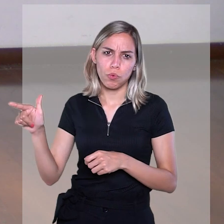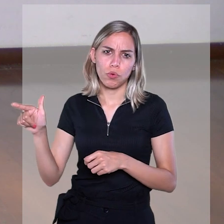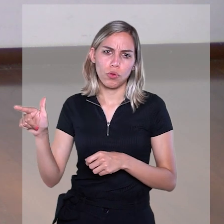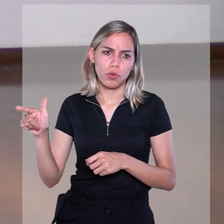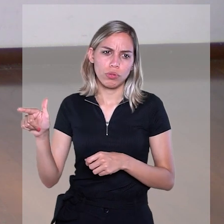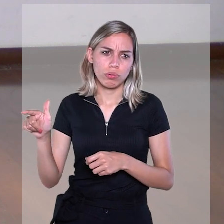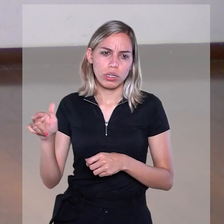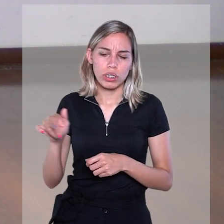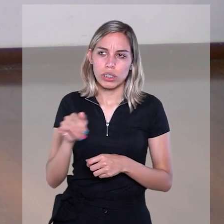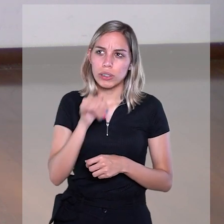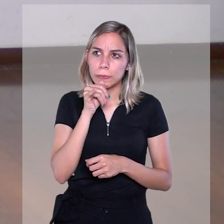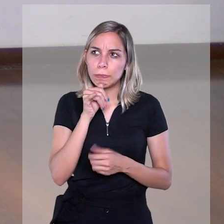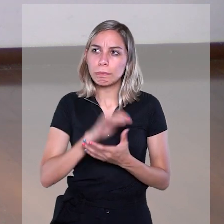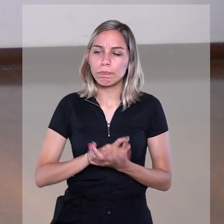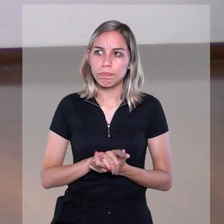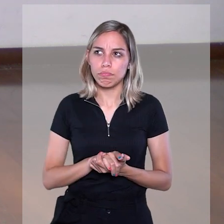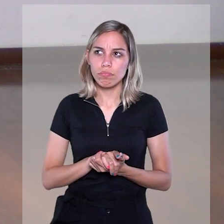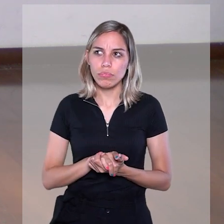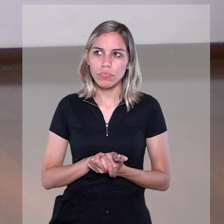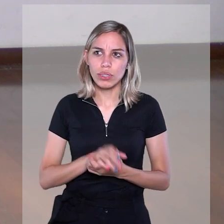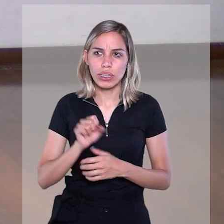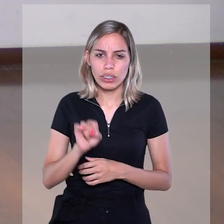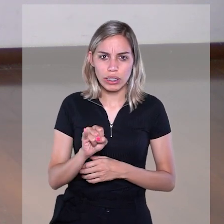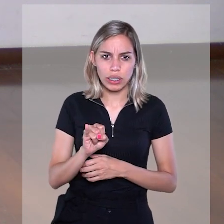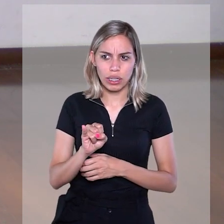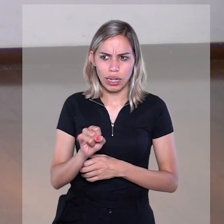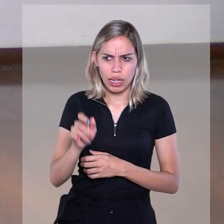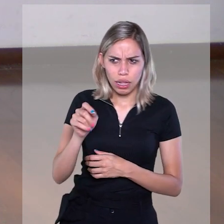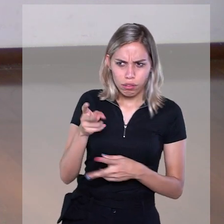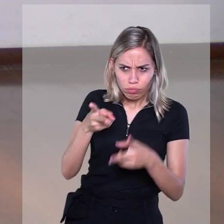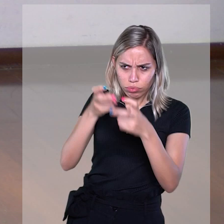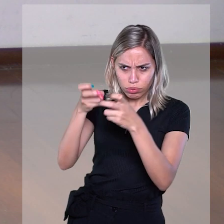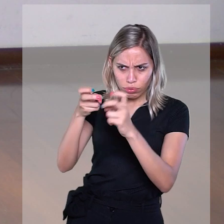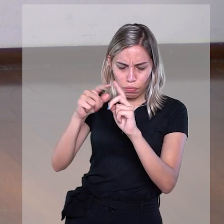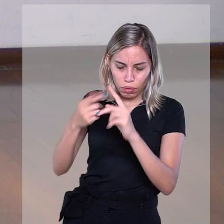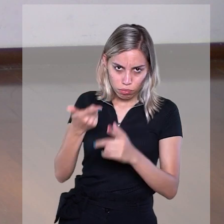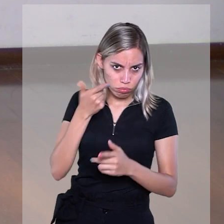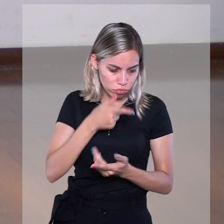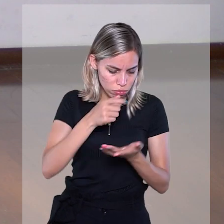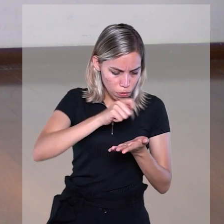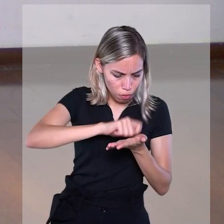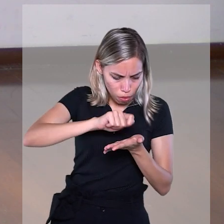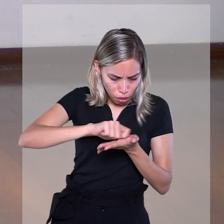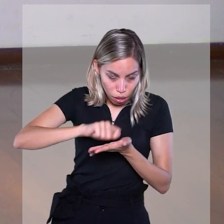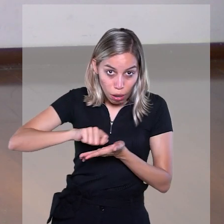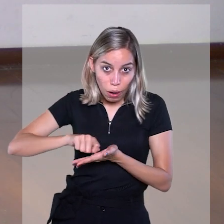Esse tato, também com olhos na ponta dos dedos, né? Os dedos com olhos, algo